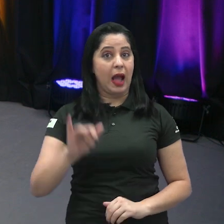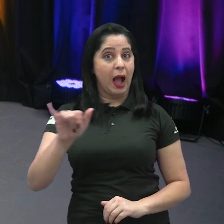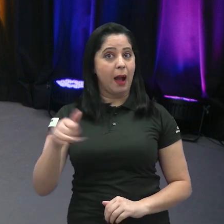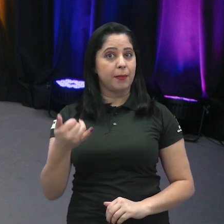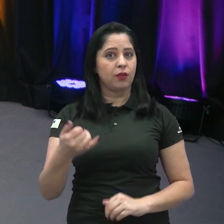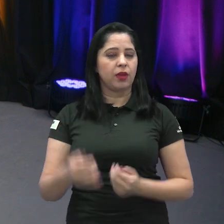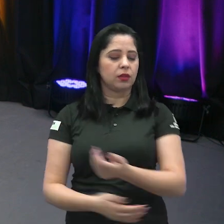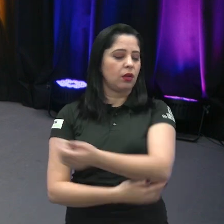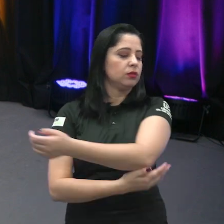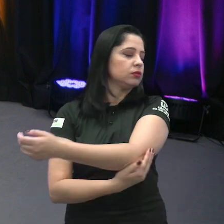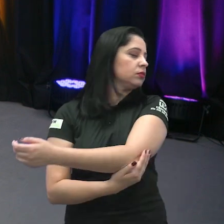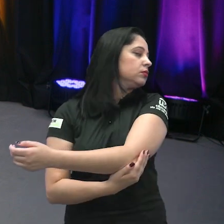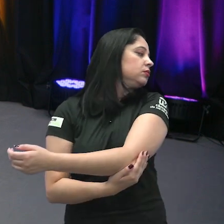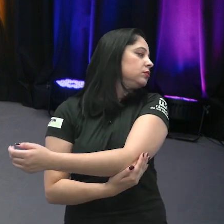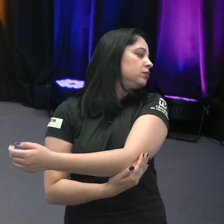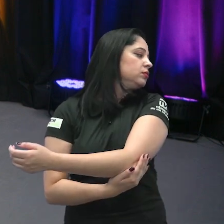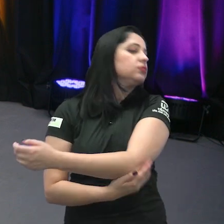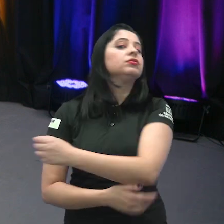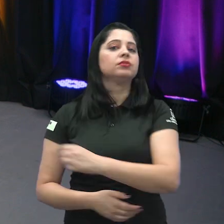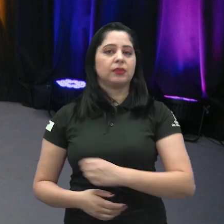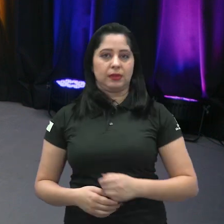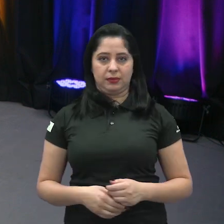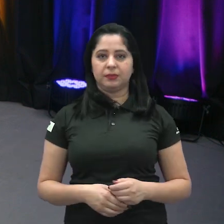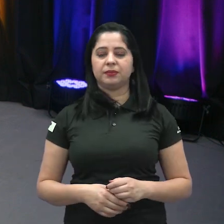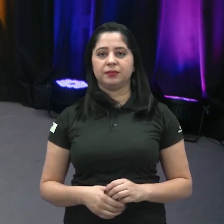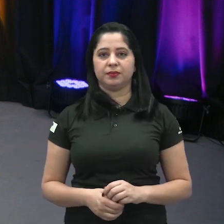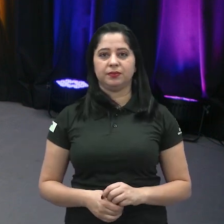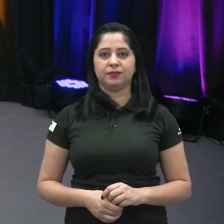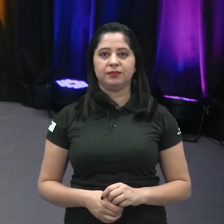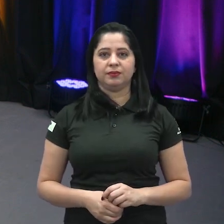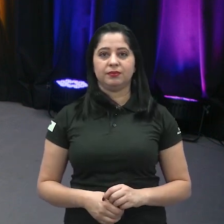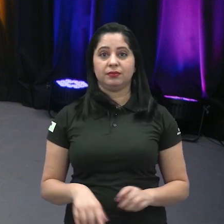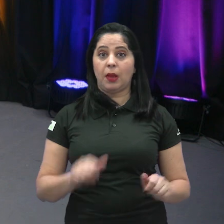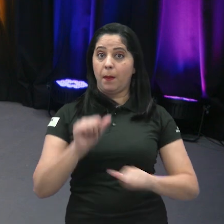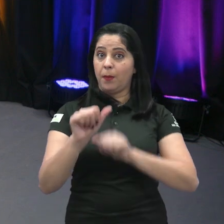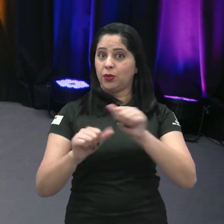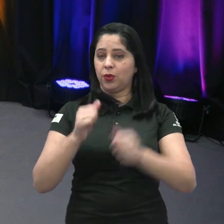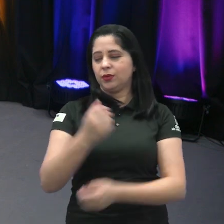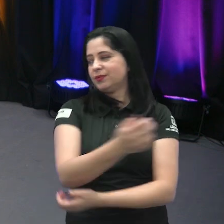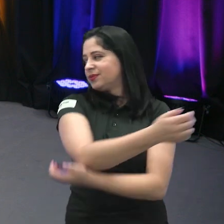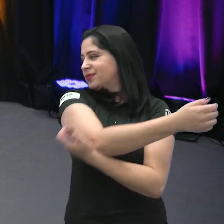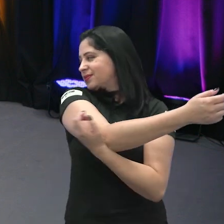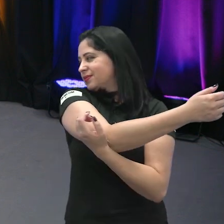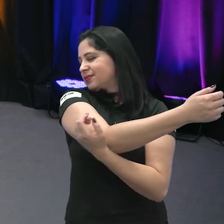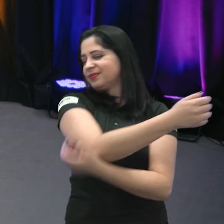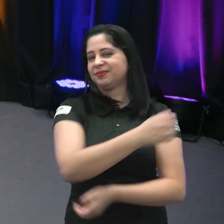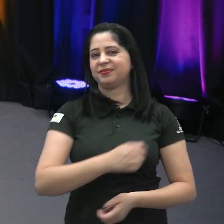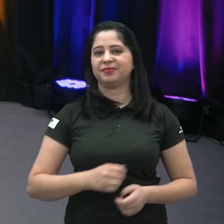Aproveita para alongar bem o seu pescoço, ó. Puxa bem. Boa. Trocou?